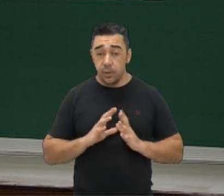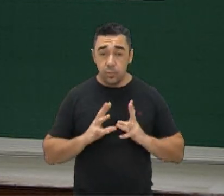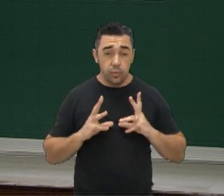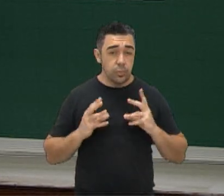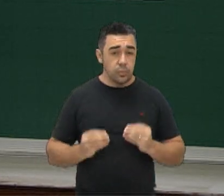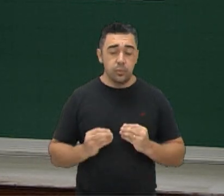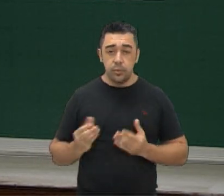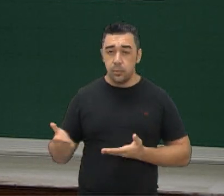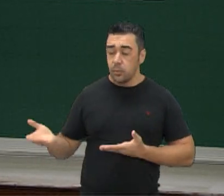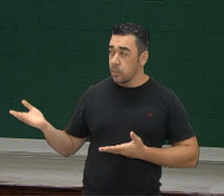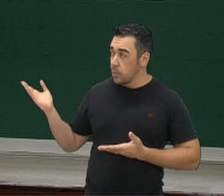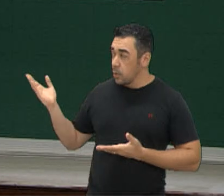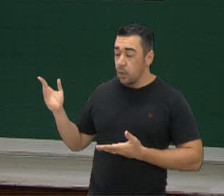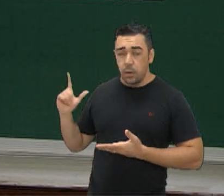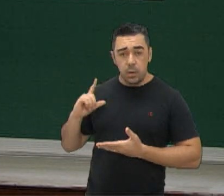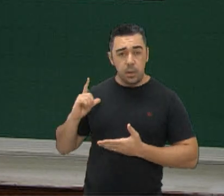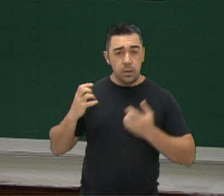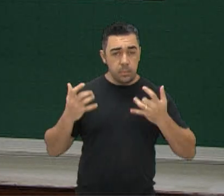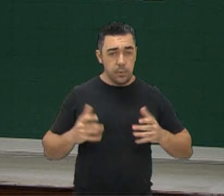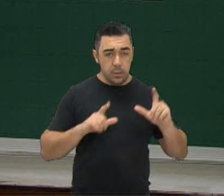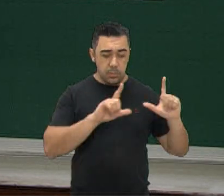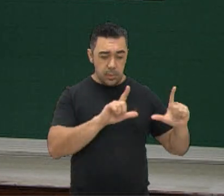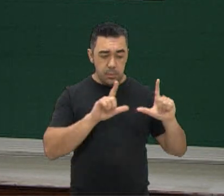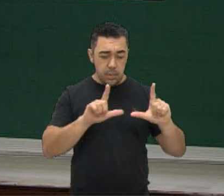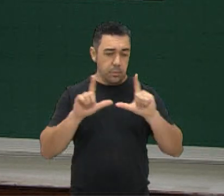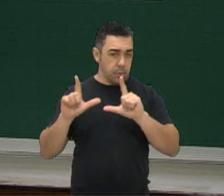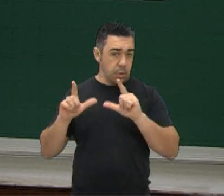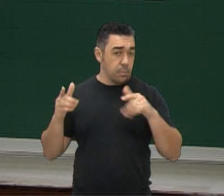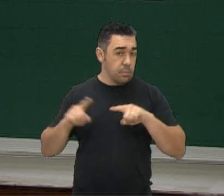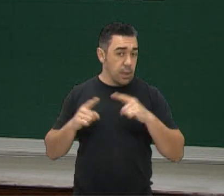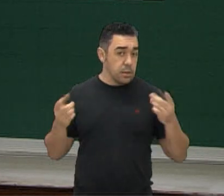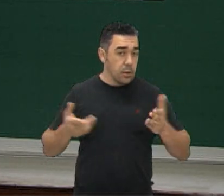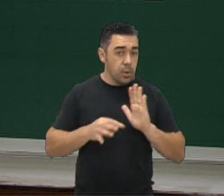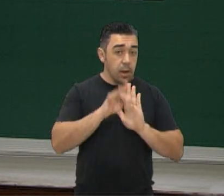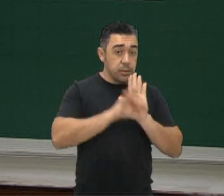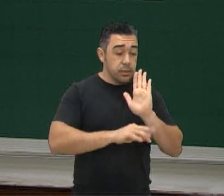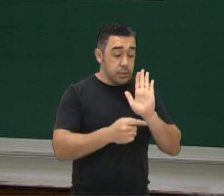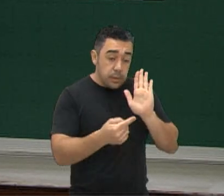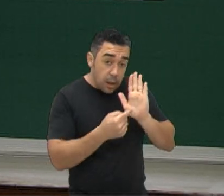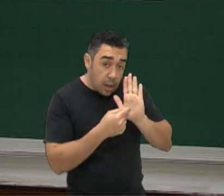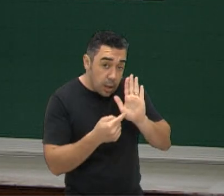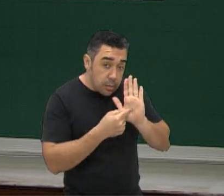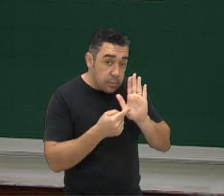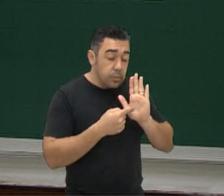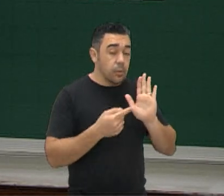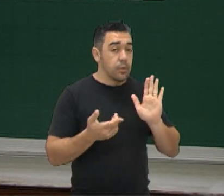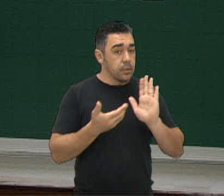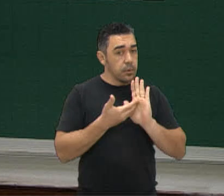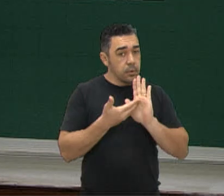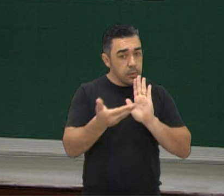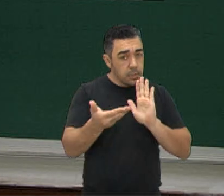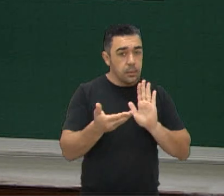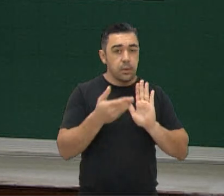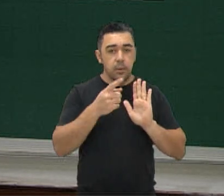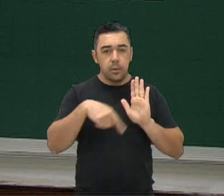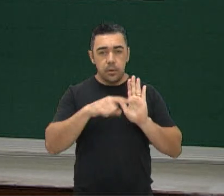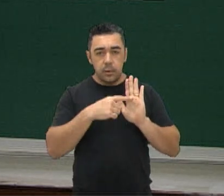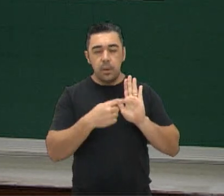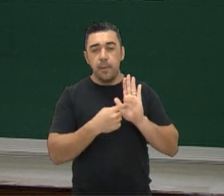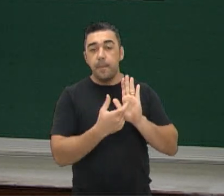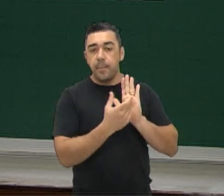tudo tudo que diz naquele infográfico, mas agora de forma escrita em texto, né? Apenas com